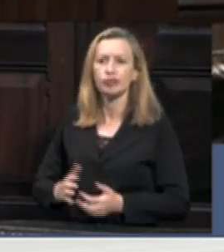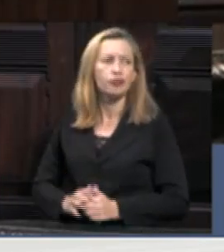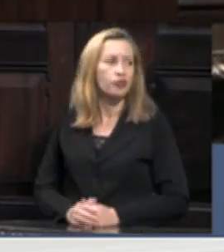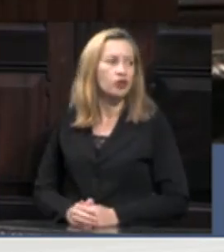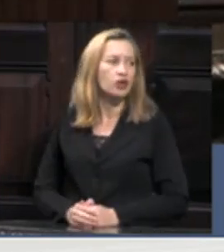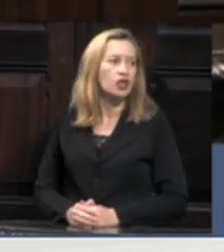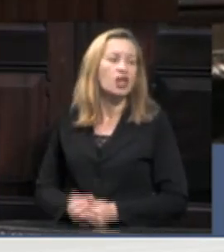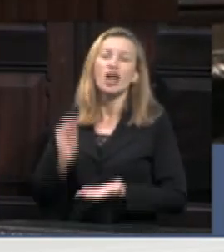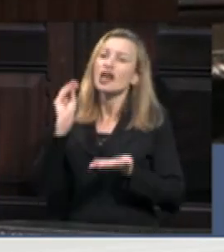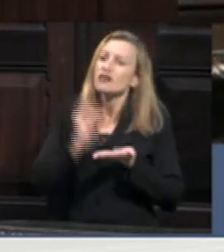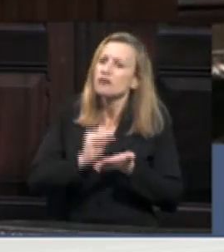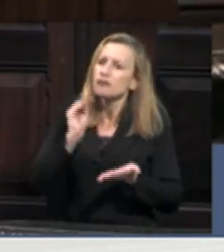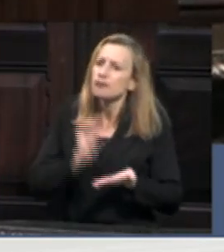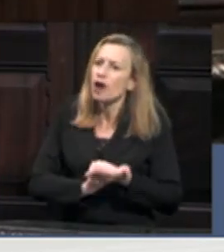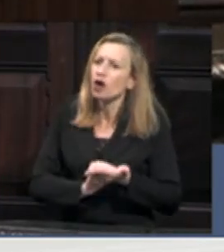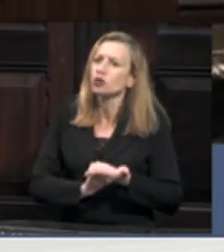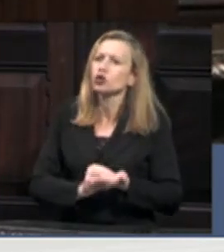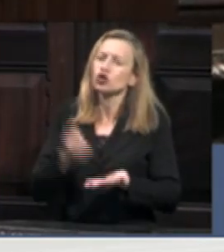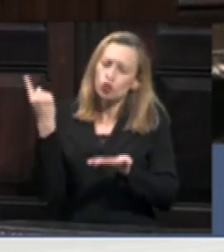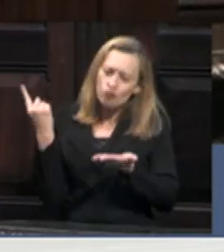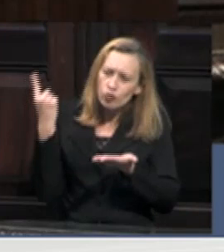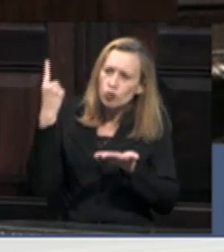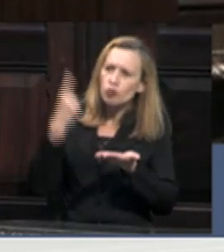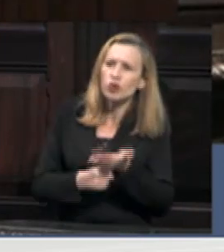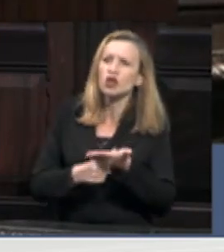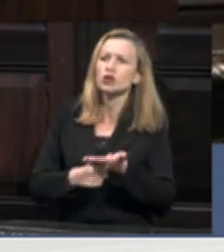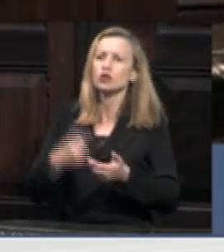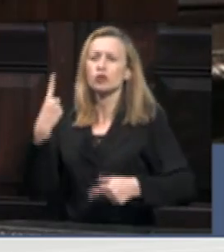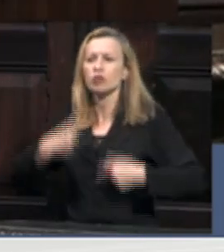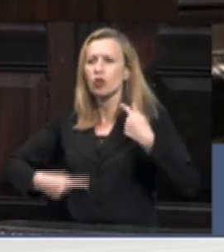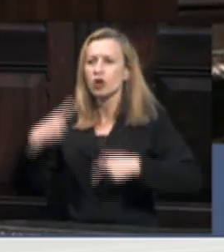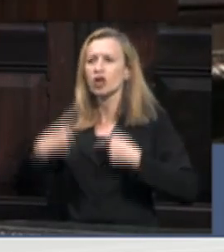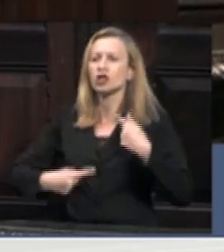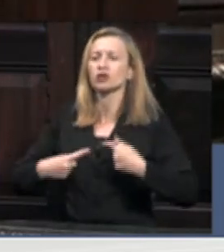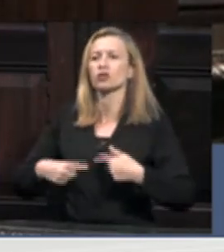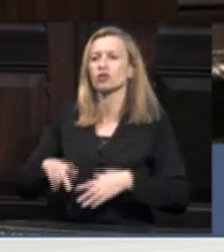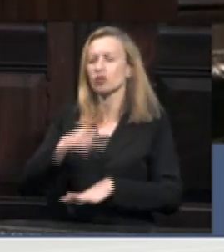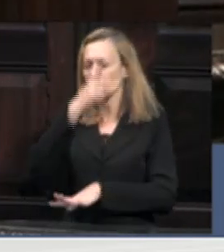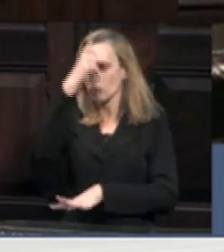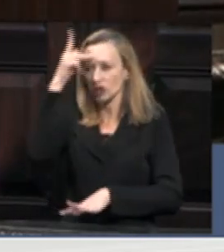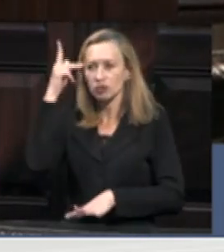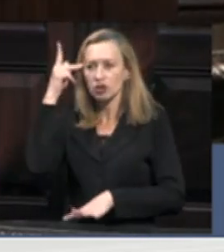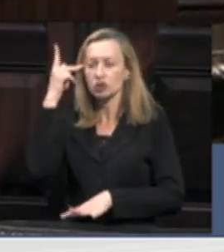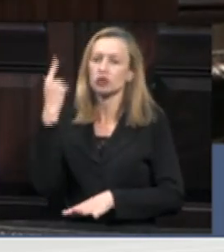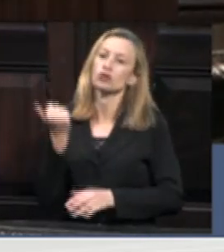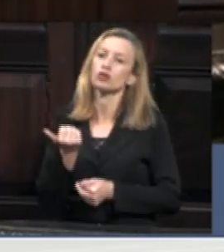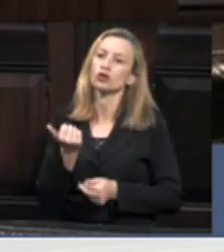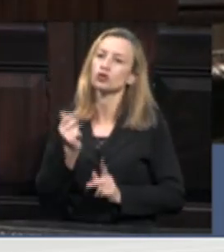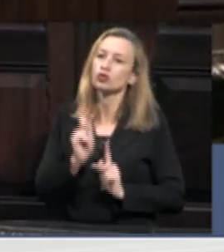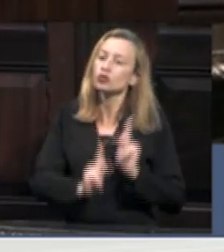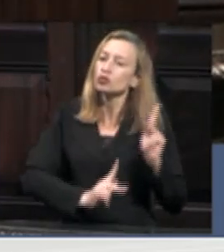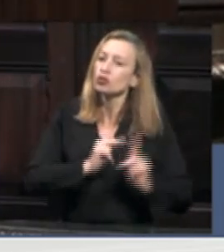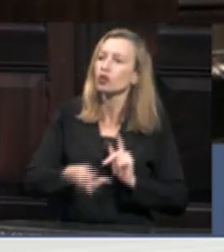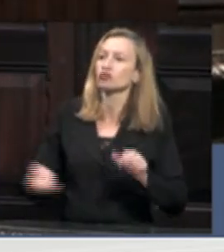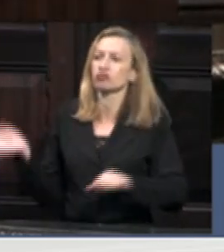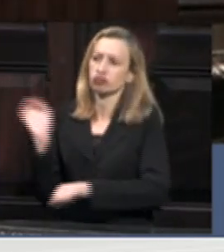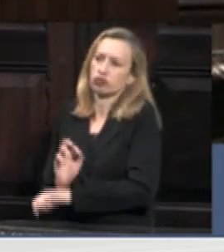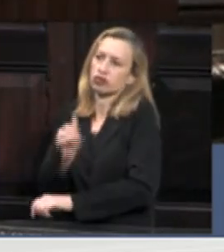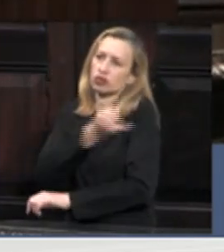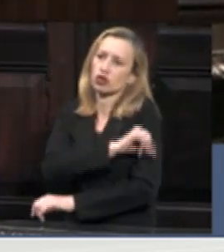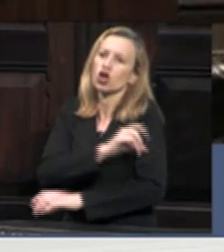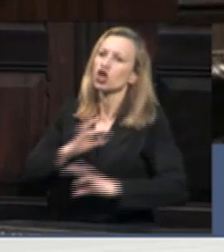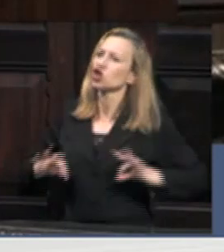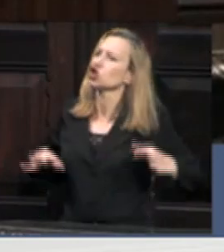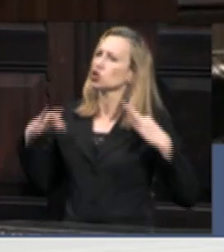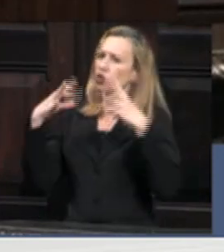É falta de compromisso político com a redenção deste Estado do Rio de Janeiro em todos